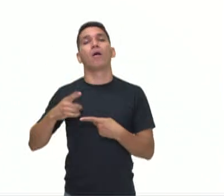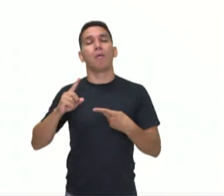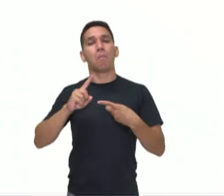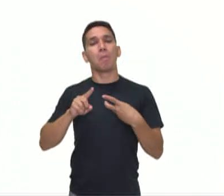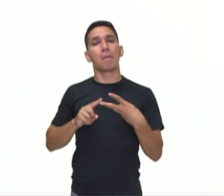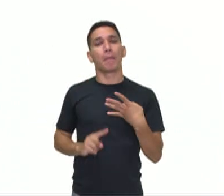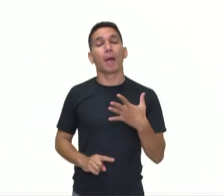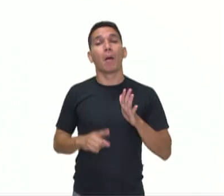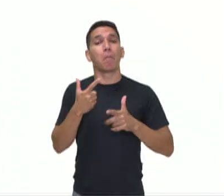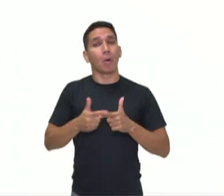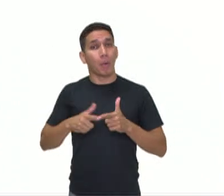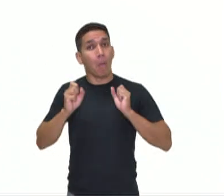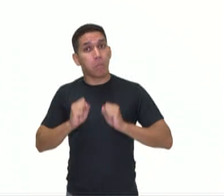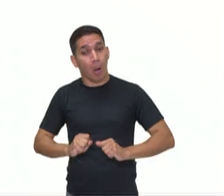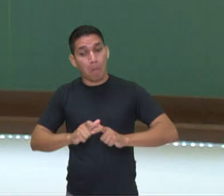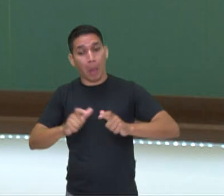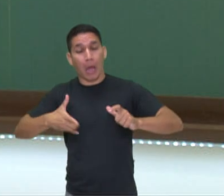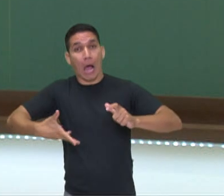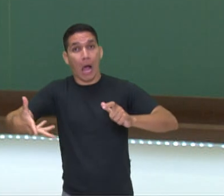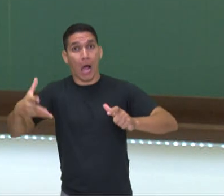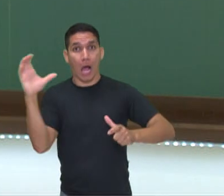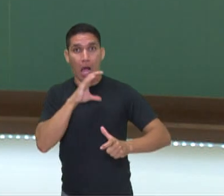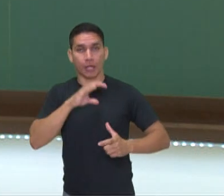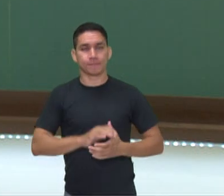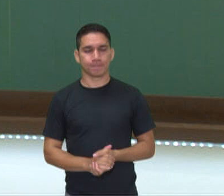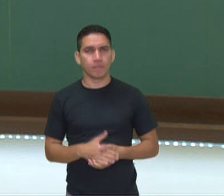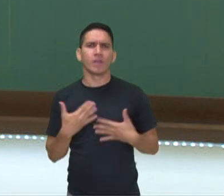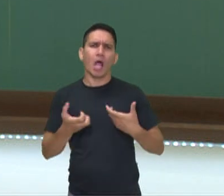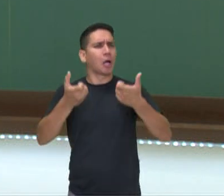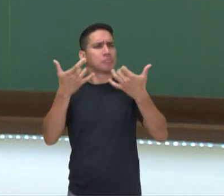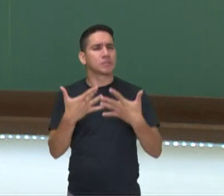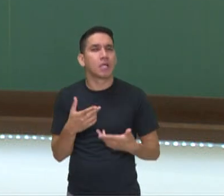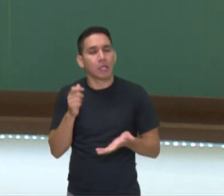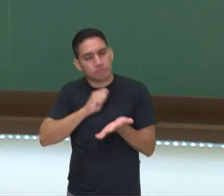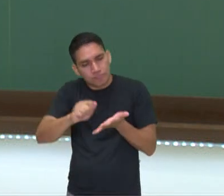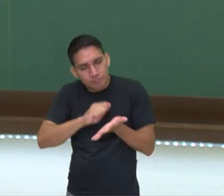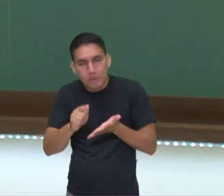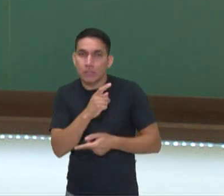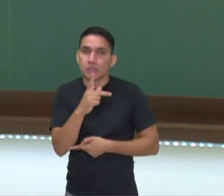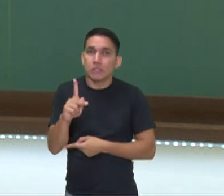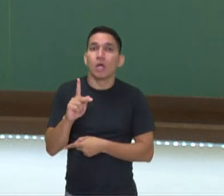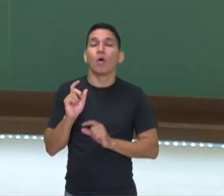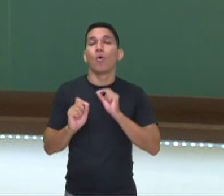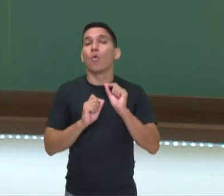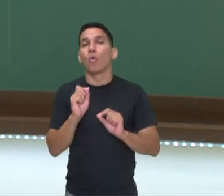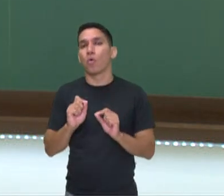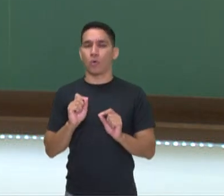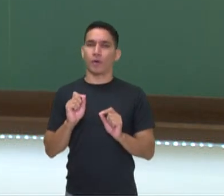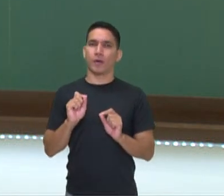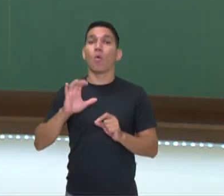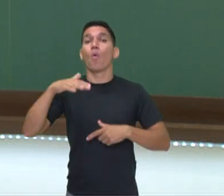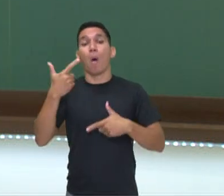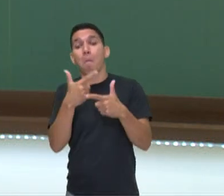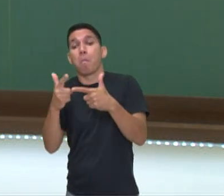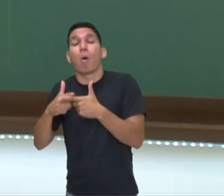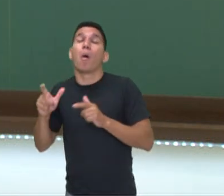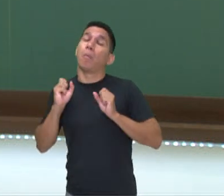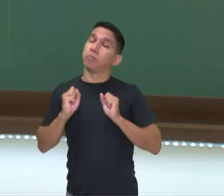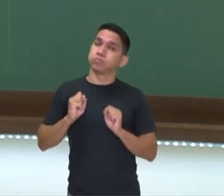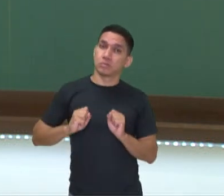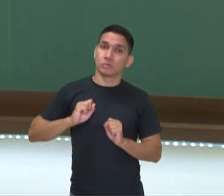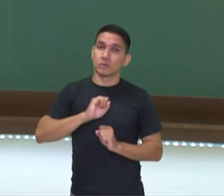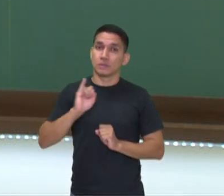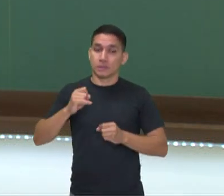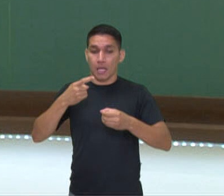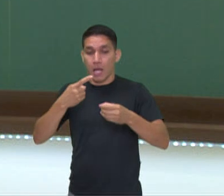em função do crescimento urbano acelerado. Anote no seu caderno e conte aí quais são os possíveis